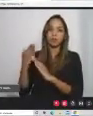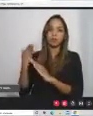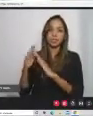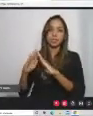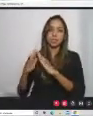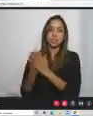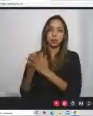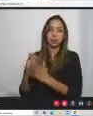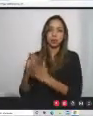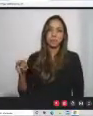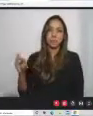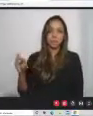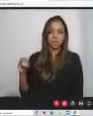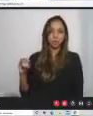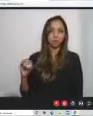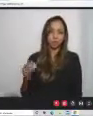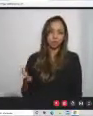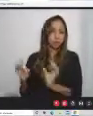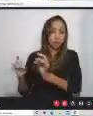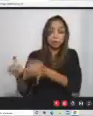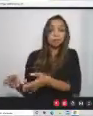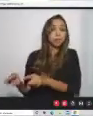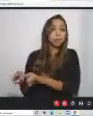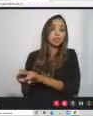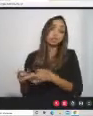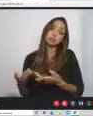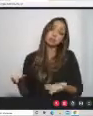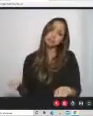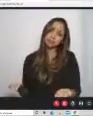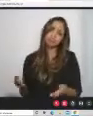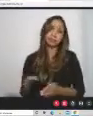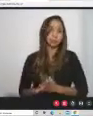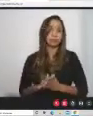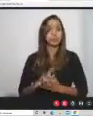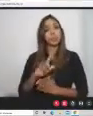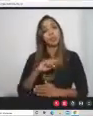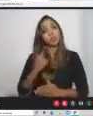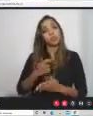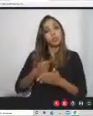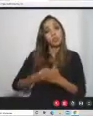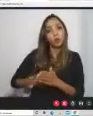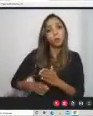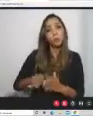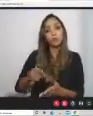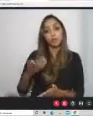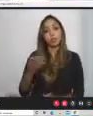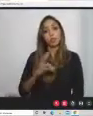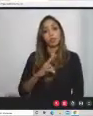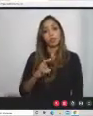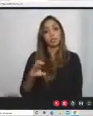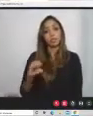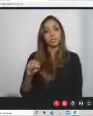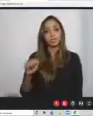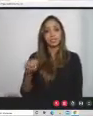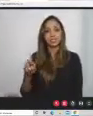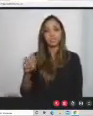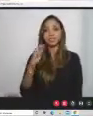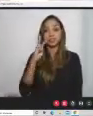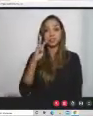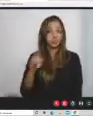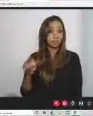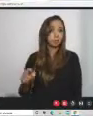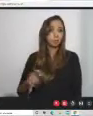uma situação que nós aqui como parlamentar nós cobramos. O vereador César viu essa situação, já ficou indignado com a situação